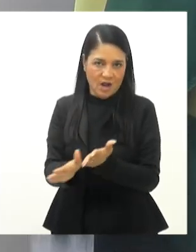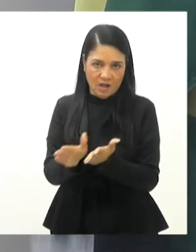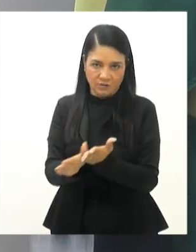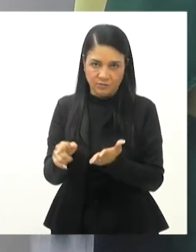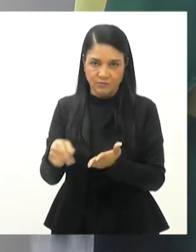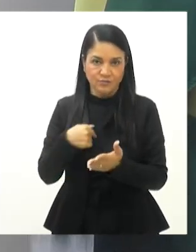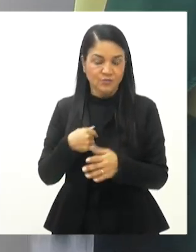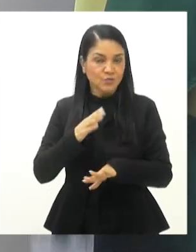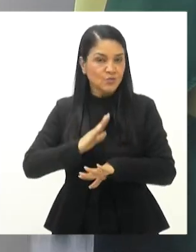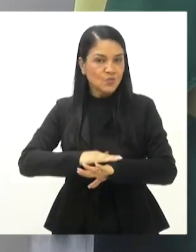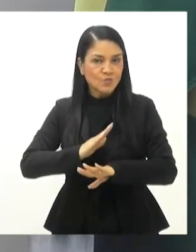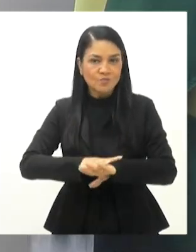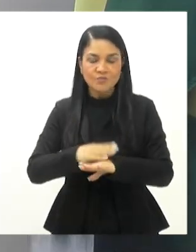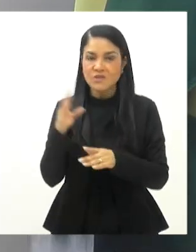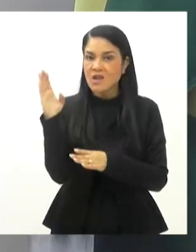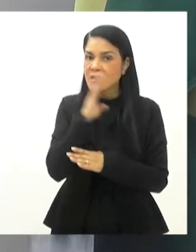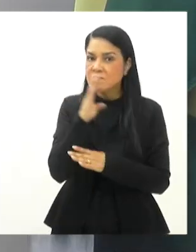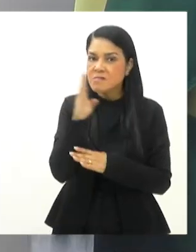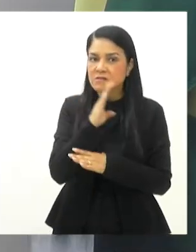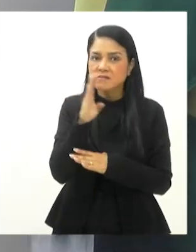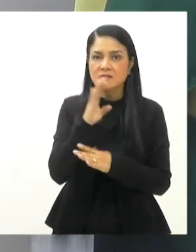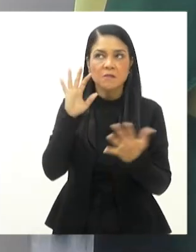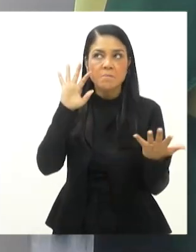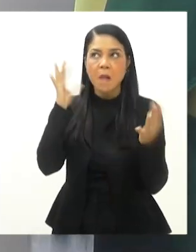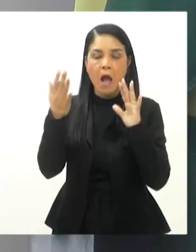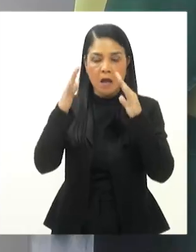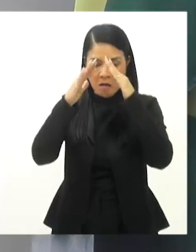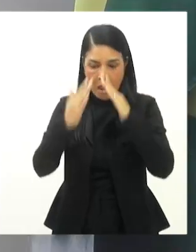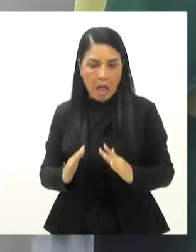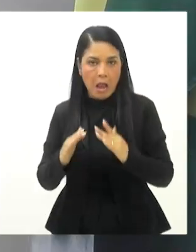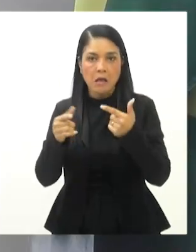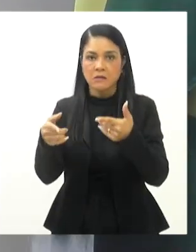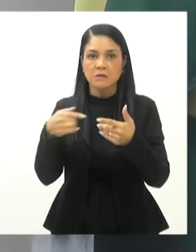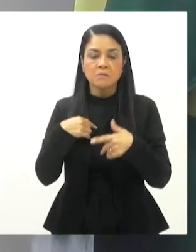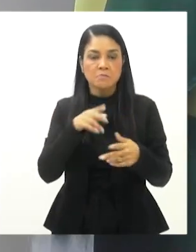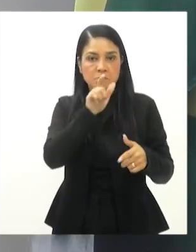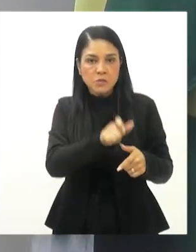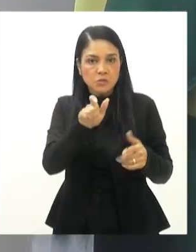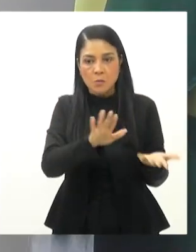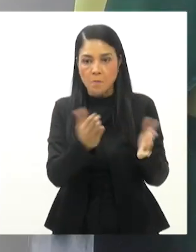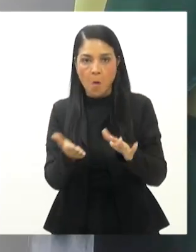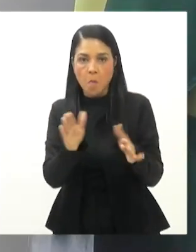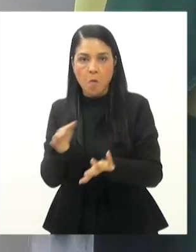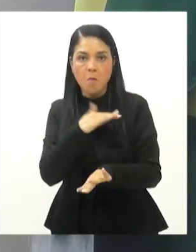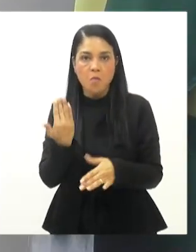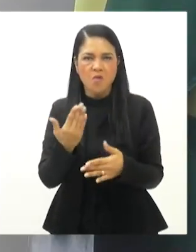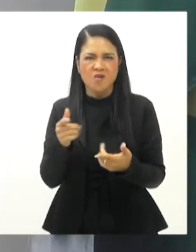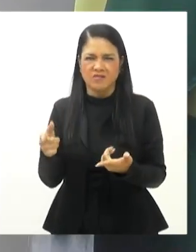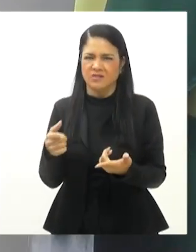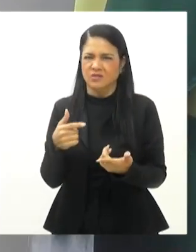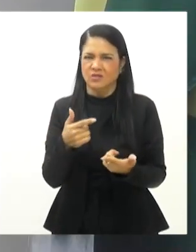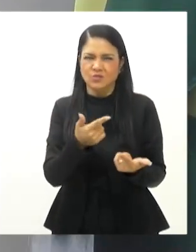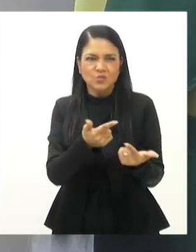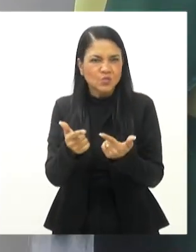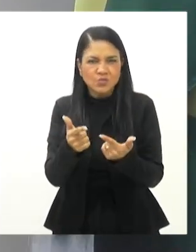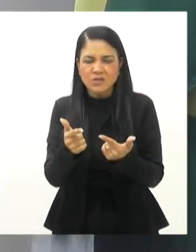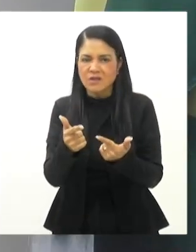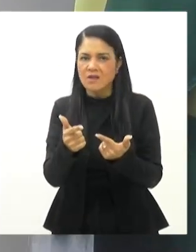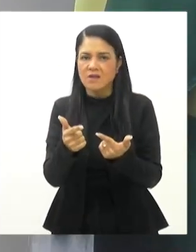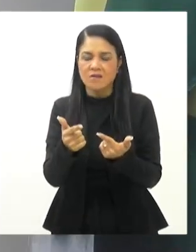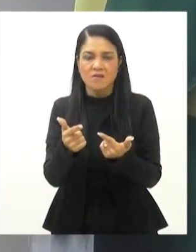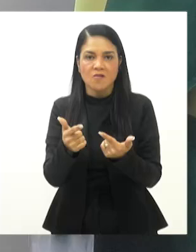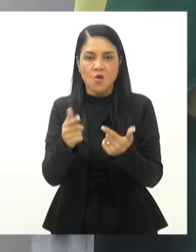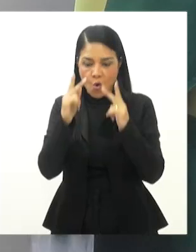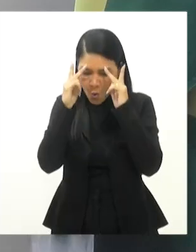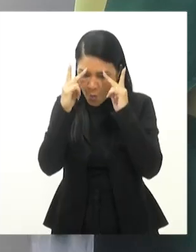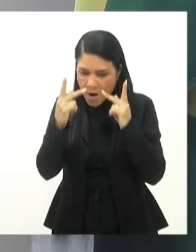de emergência, onde casas desabam, pessoas morrem, tenha gente que não tenha o mínimo de humanidade e